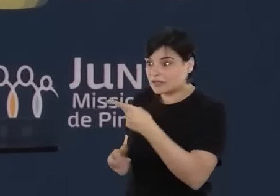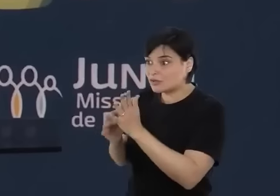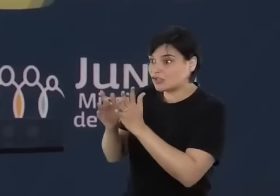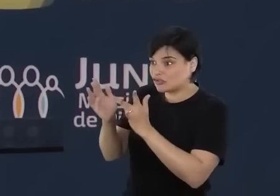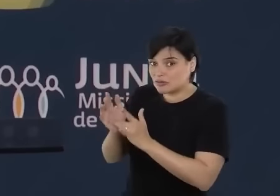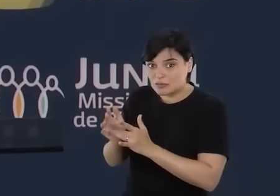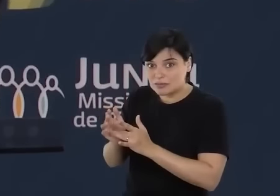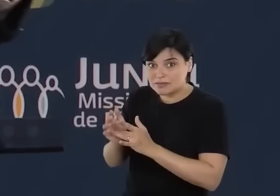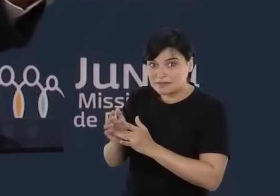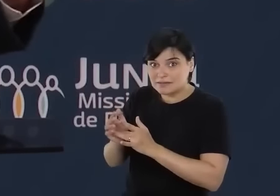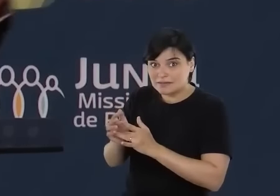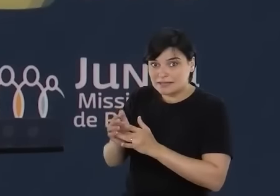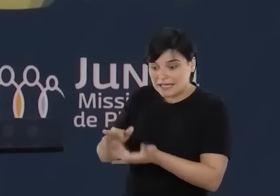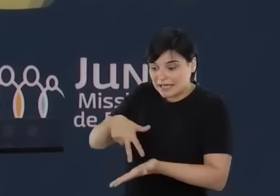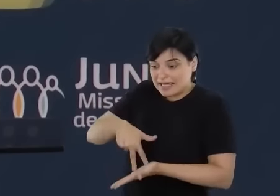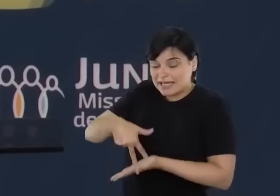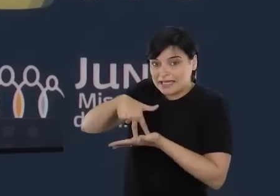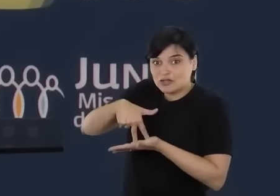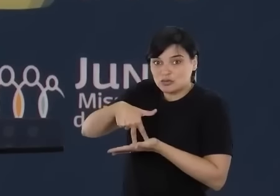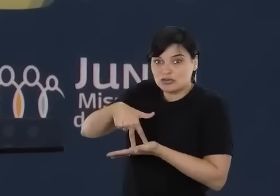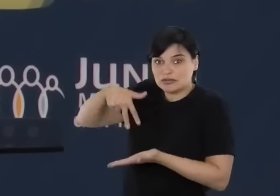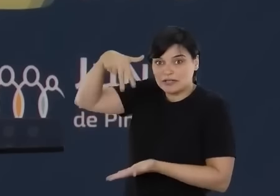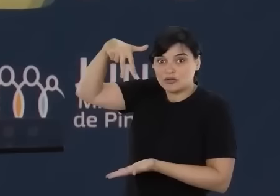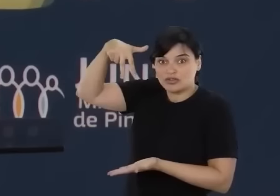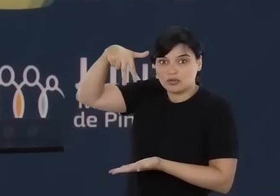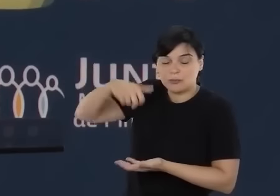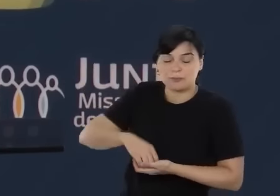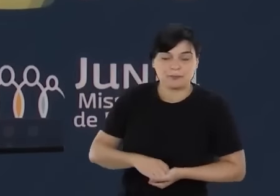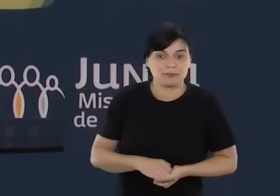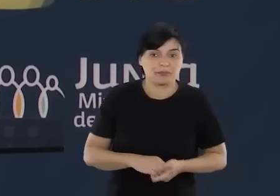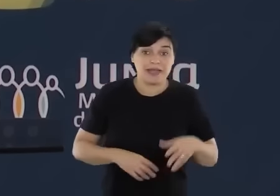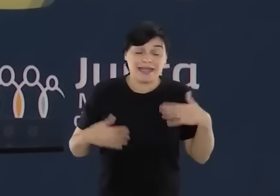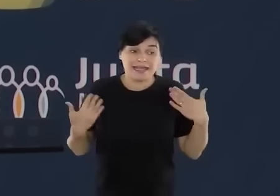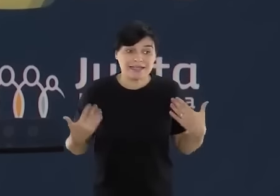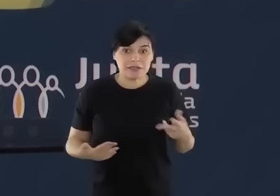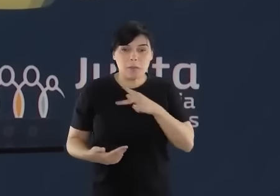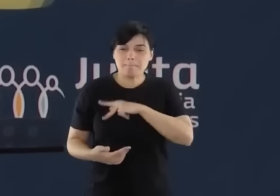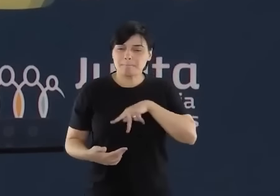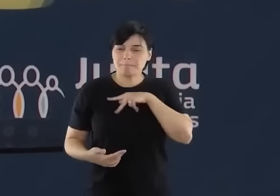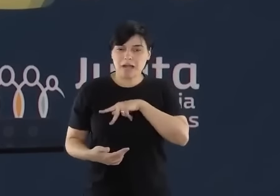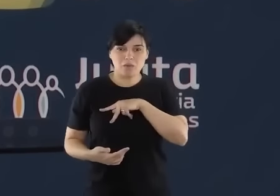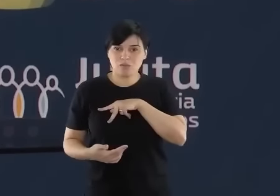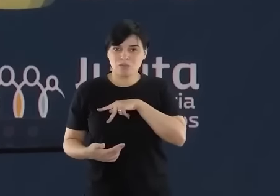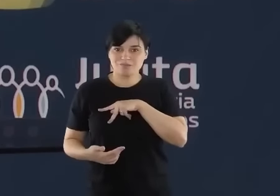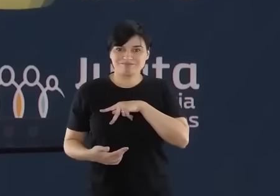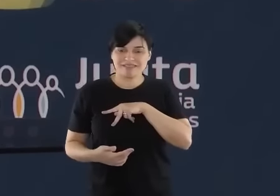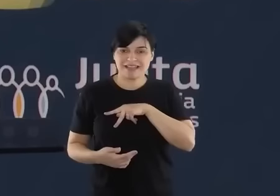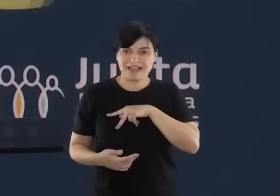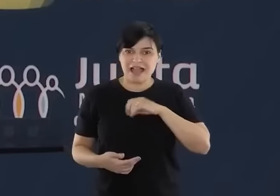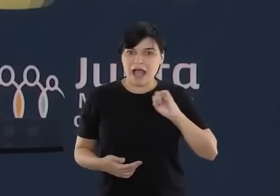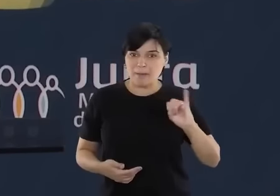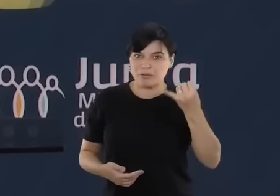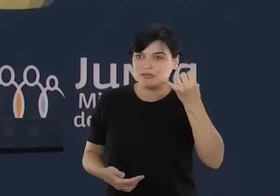então Paulo aproveita o ensejo a oportunidade para fazer um dos mais maisos discursos